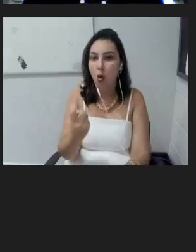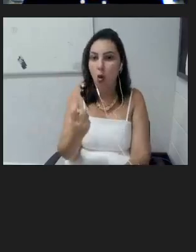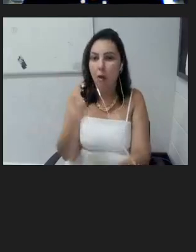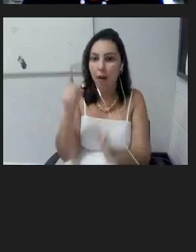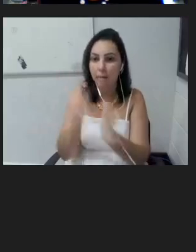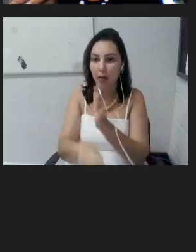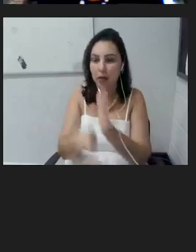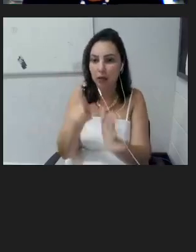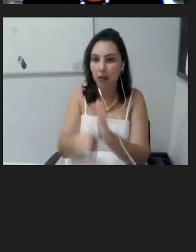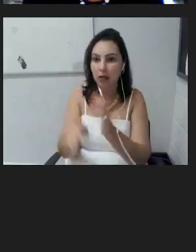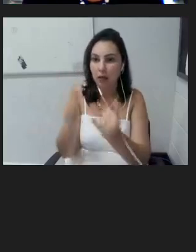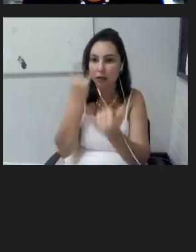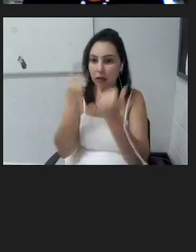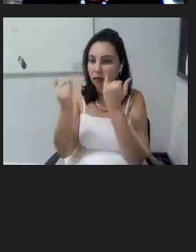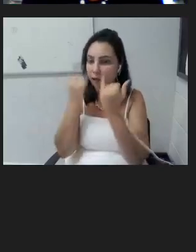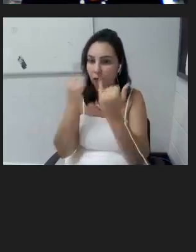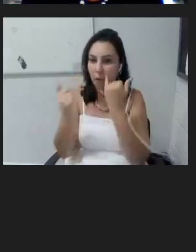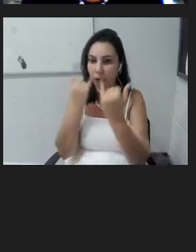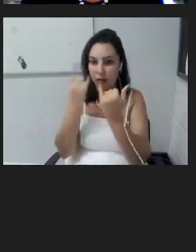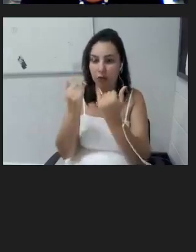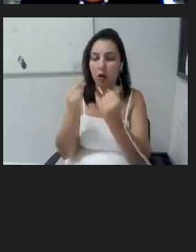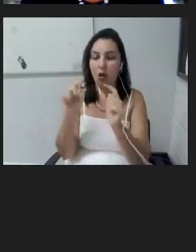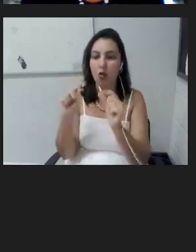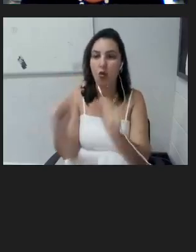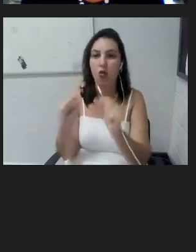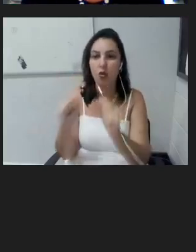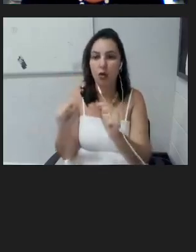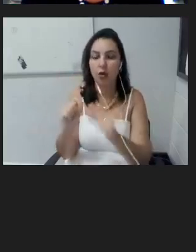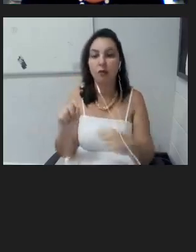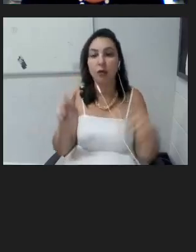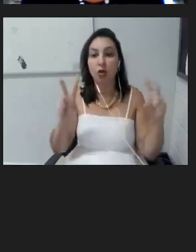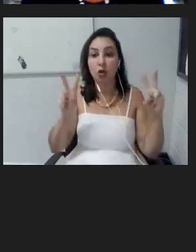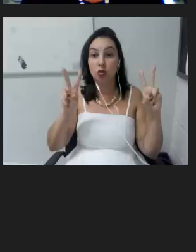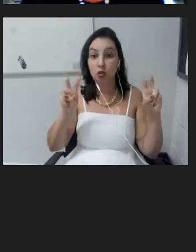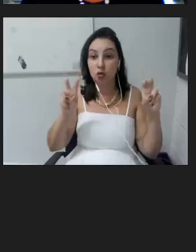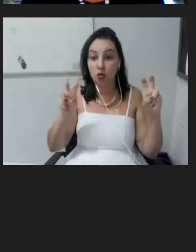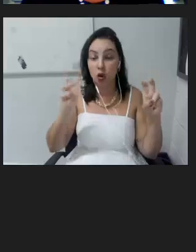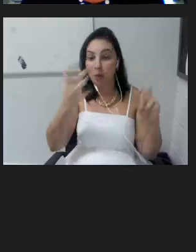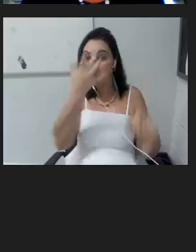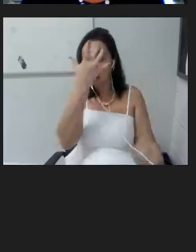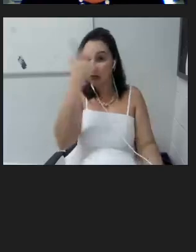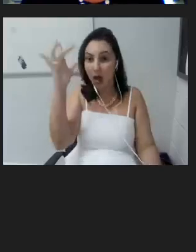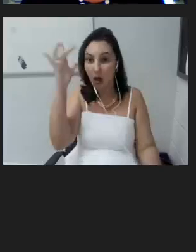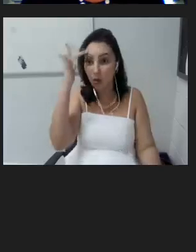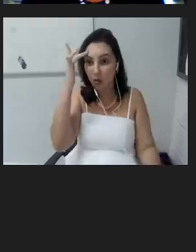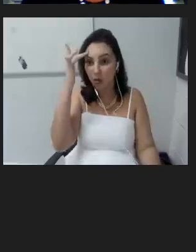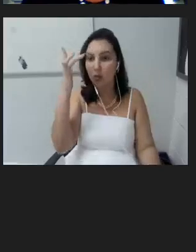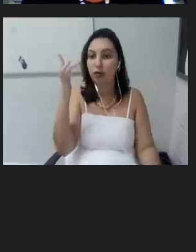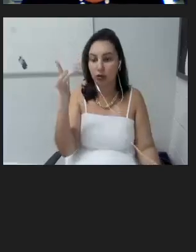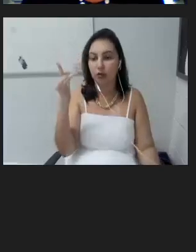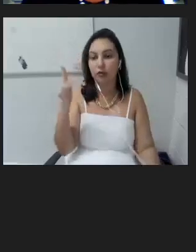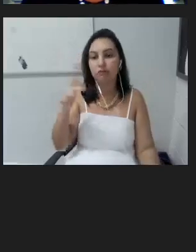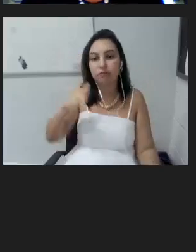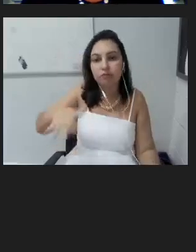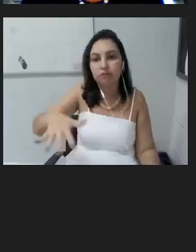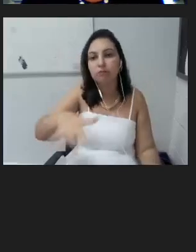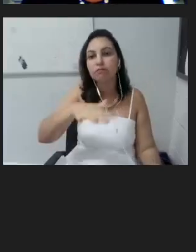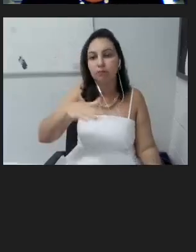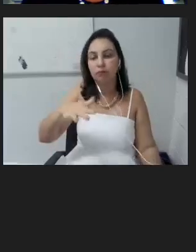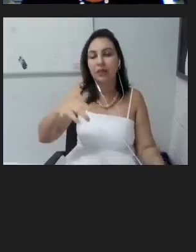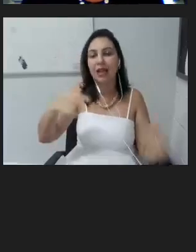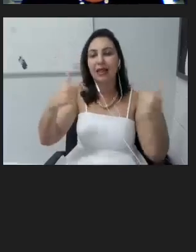dados robustos para a gente, sobre a saúde mental dos técnicos, daqueles que trabalham nos